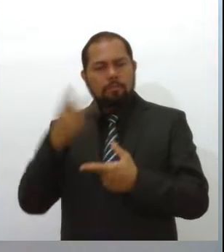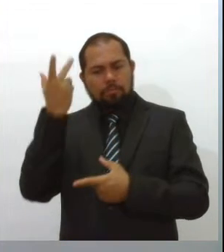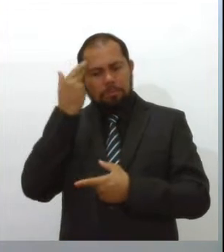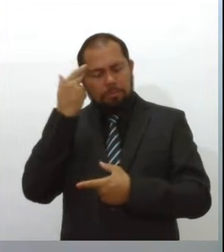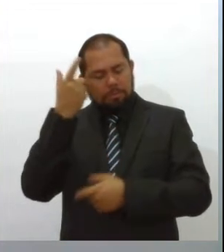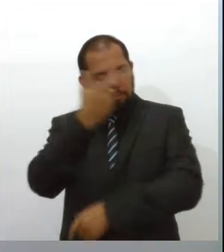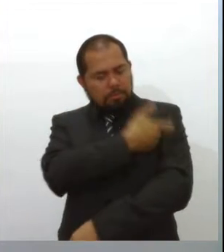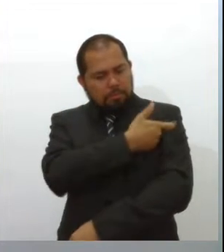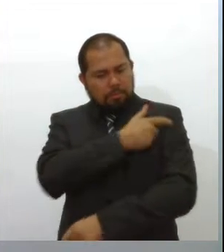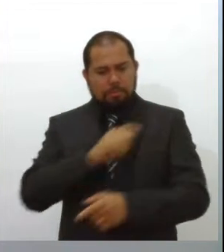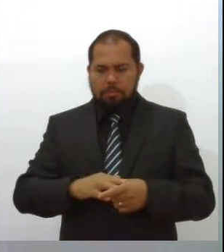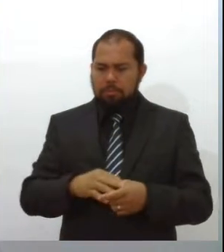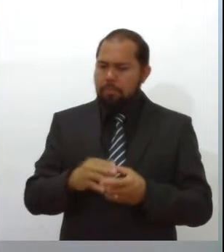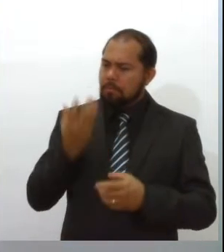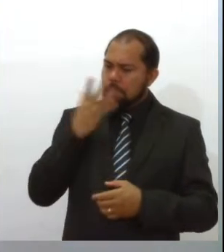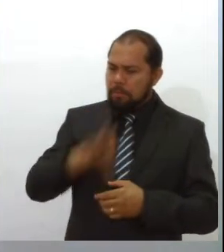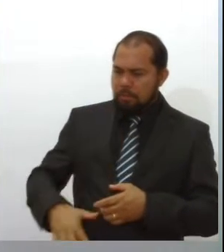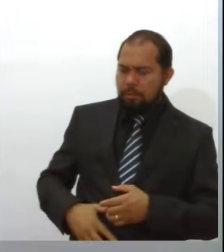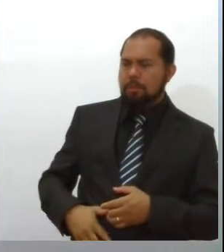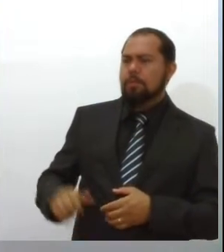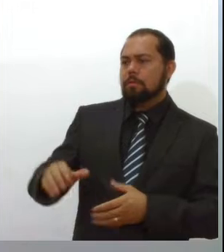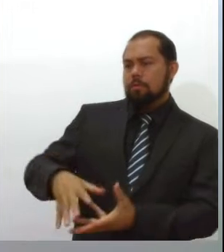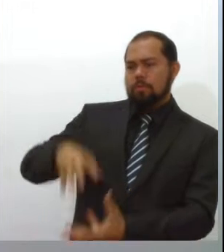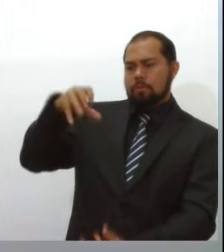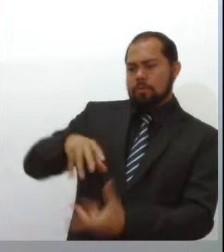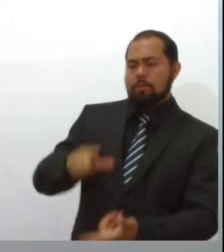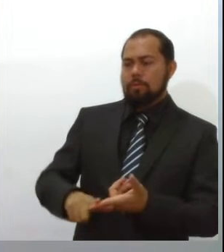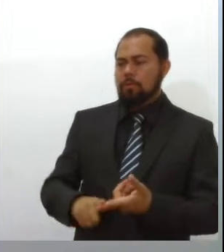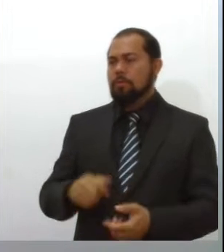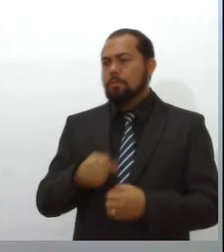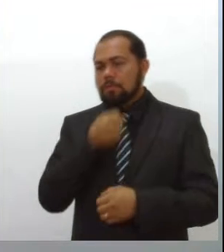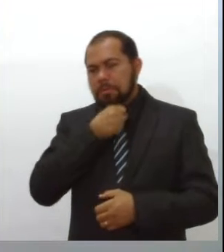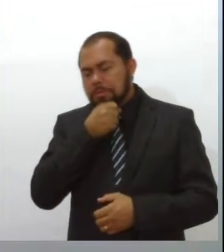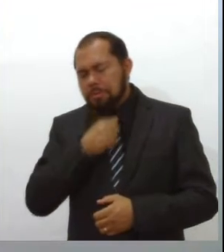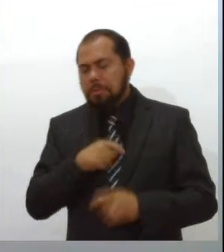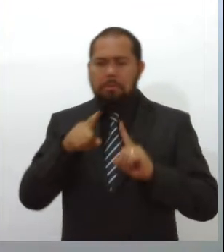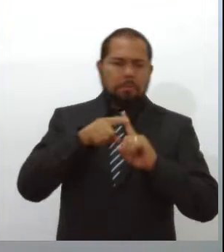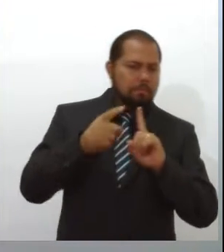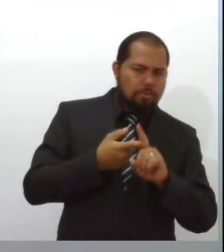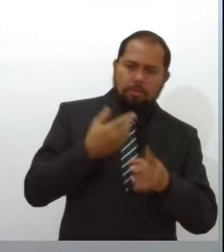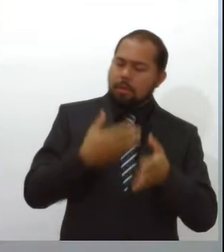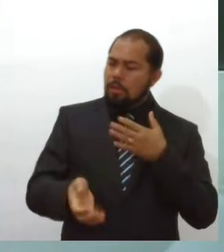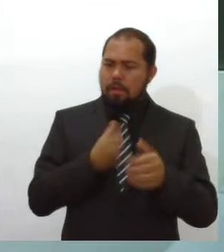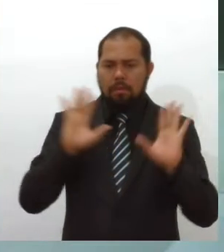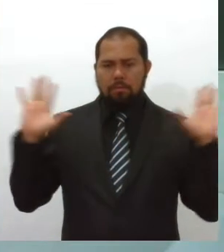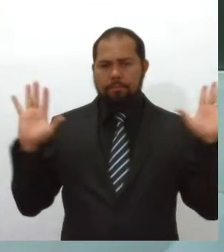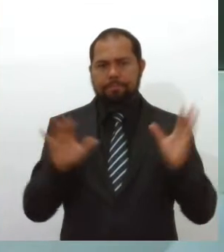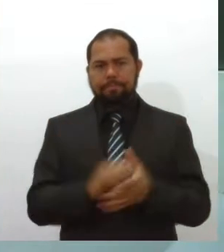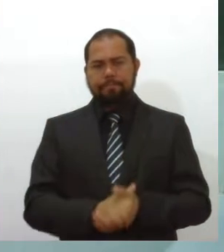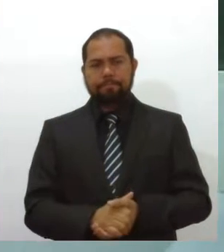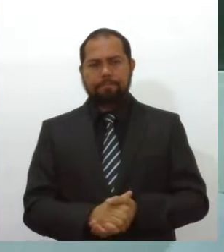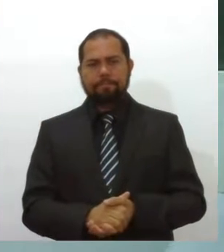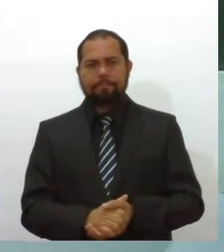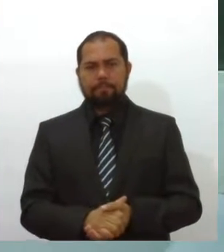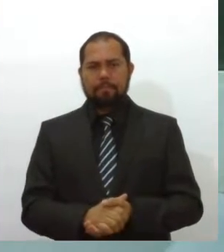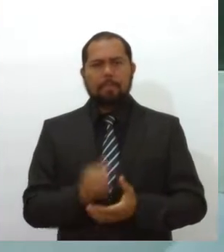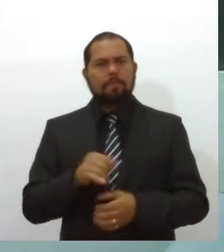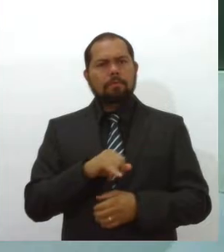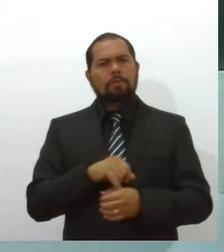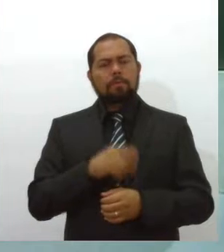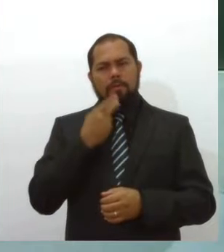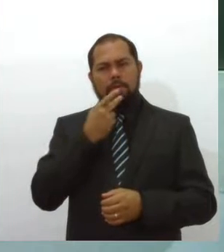do adulto, do idoso, da gestante, de quem for. Você citou algo interessante, né, que